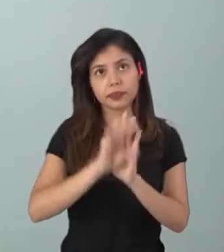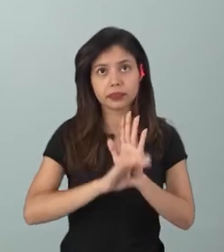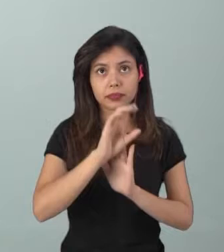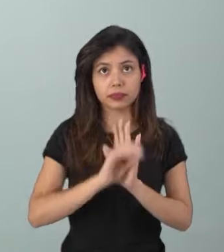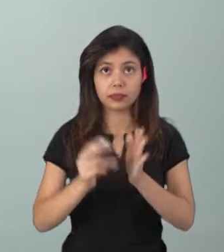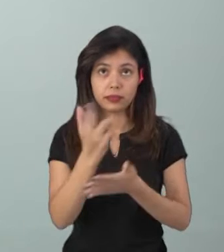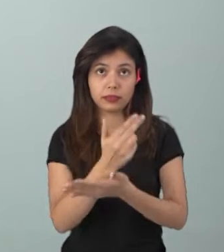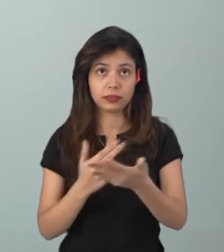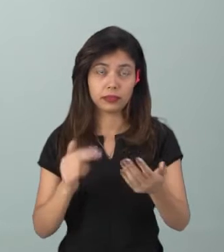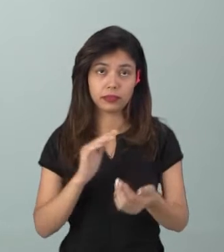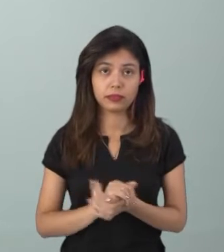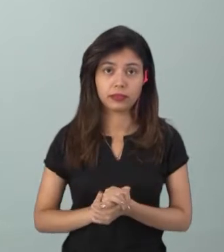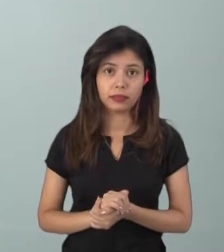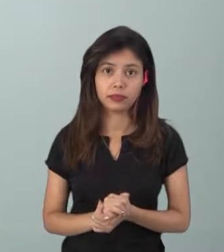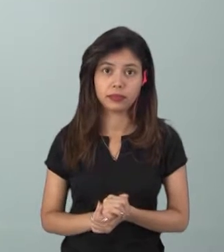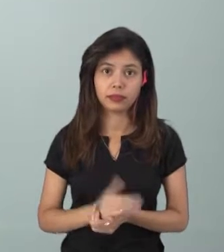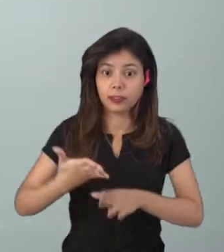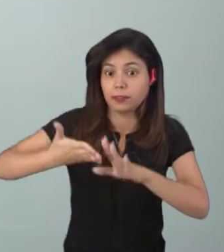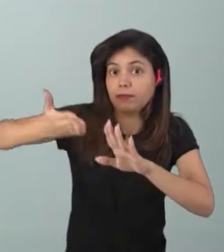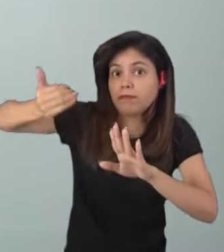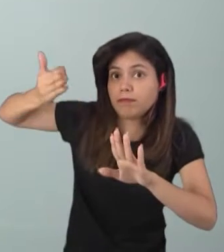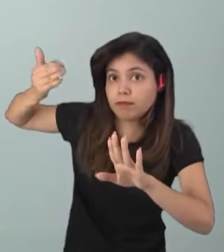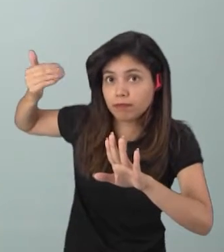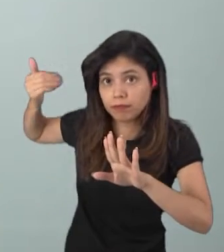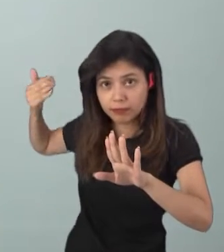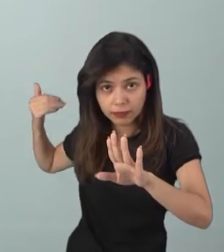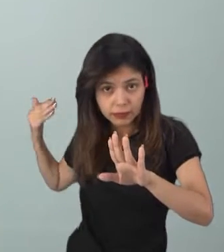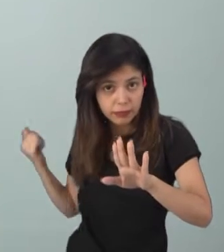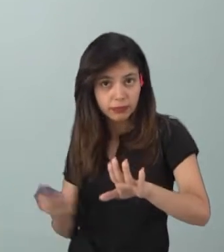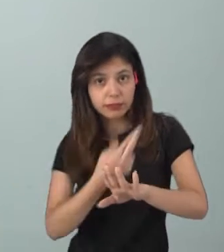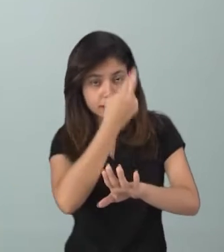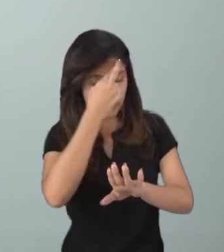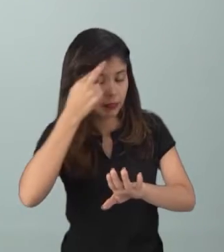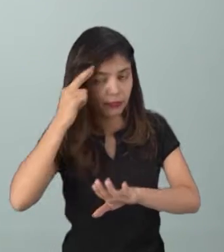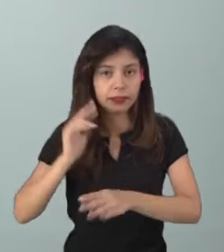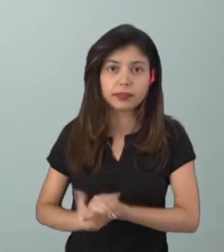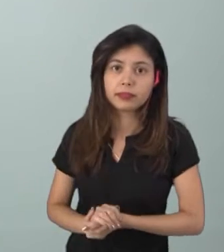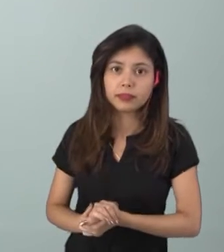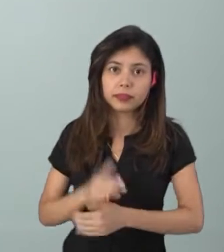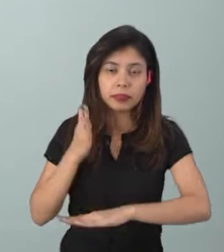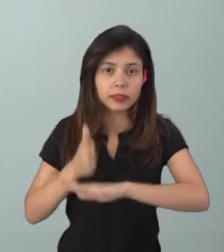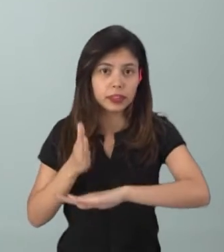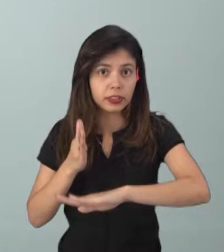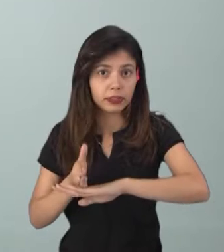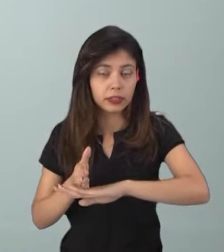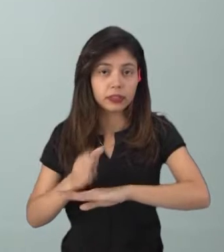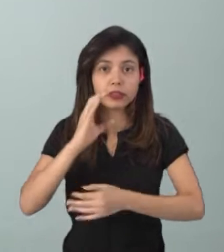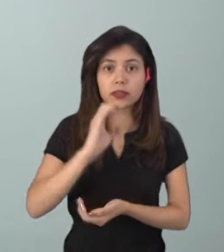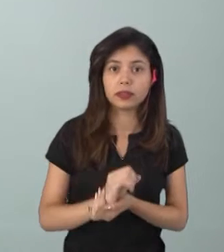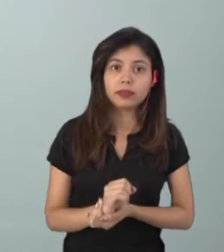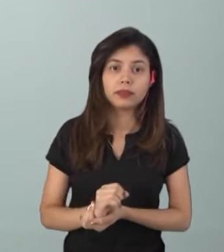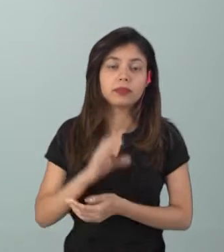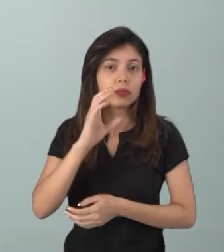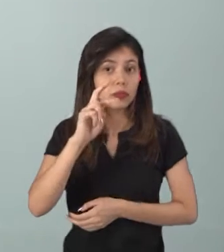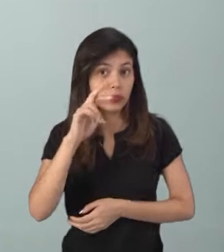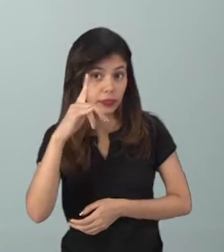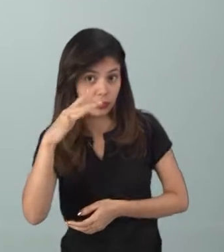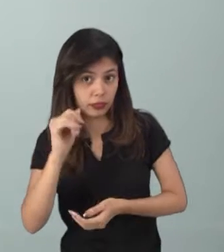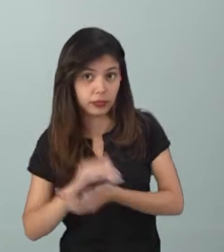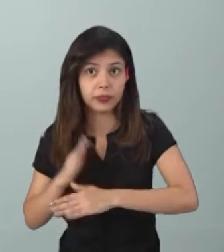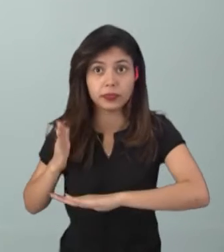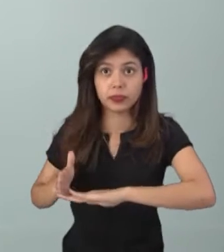de arte na pré-história, na história, história medieval e contemporânea. Tá? O valor da arte, né, em